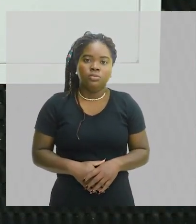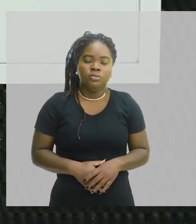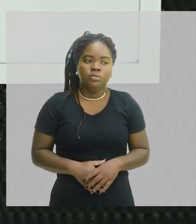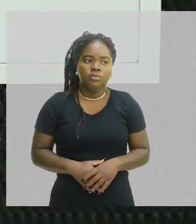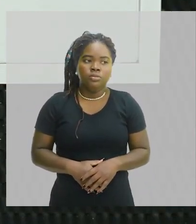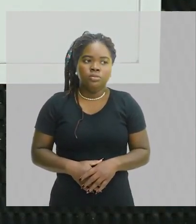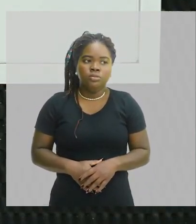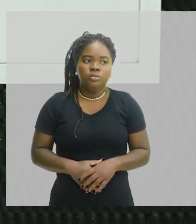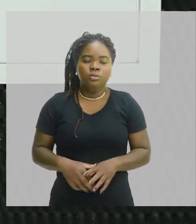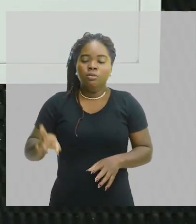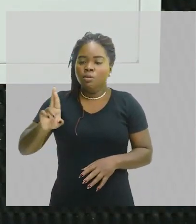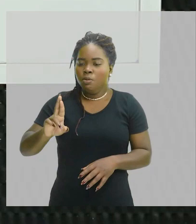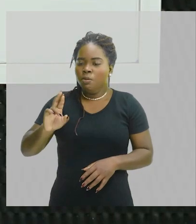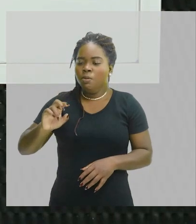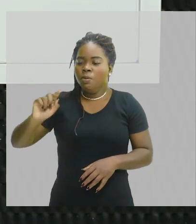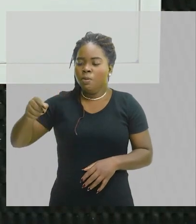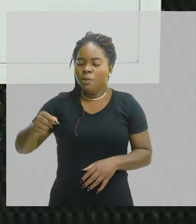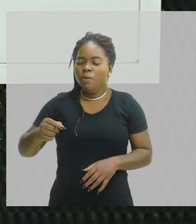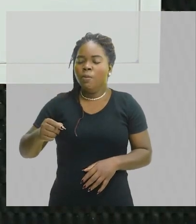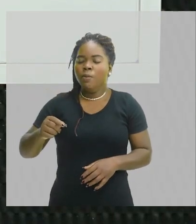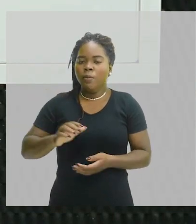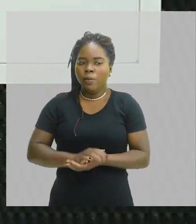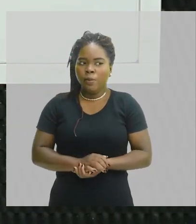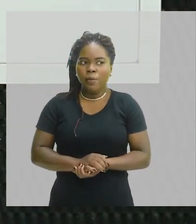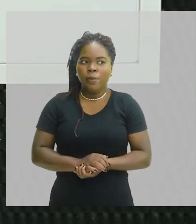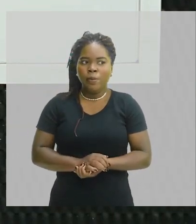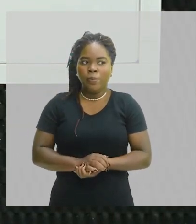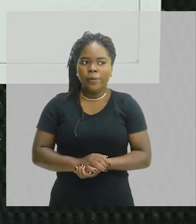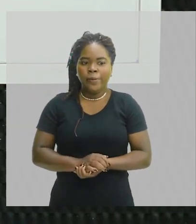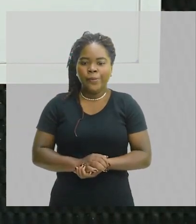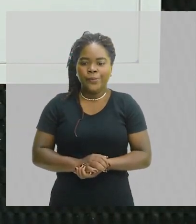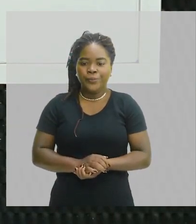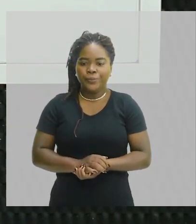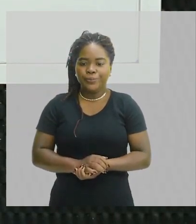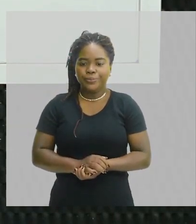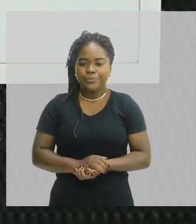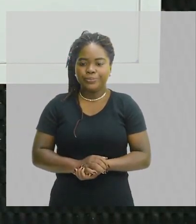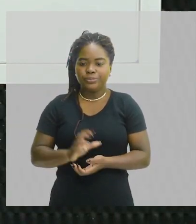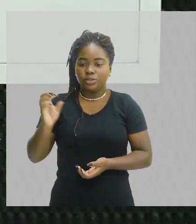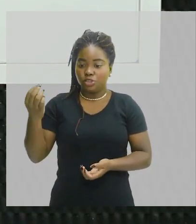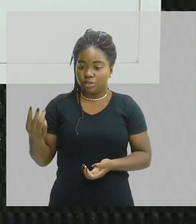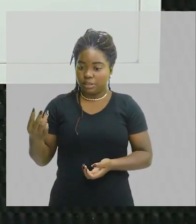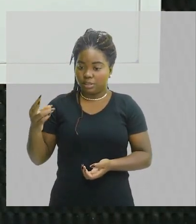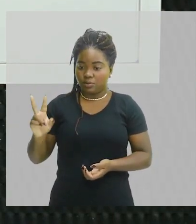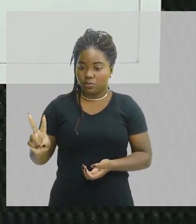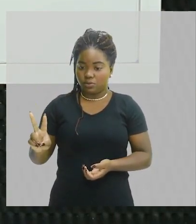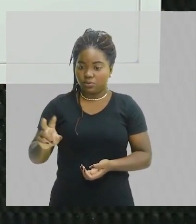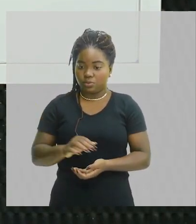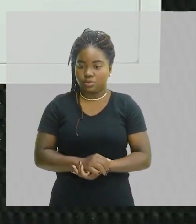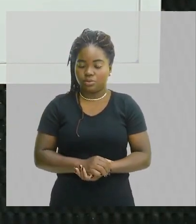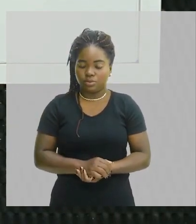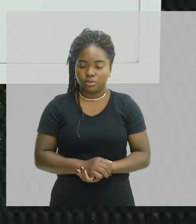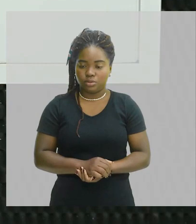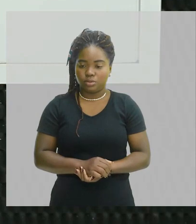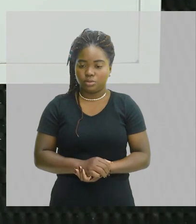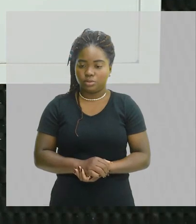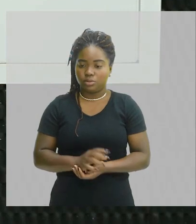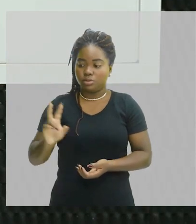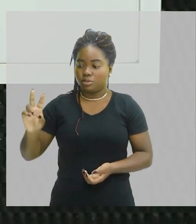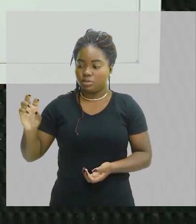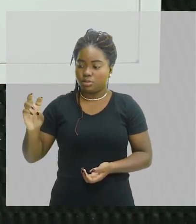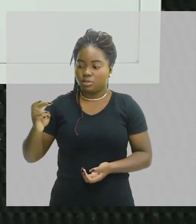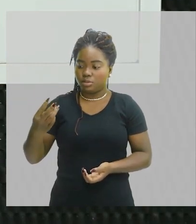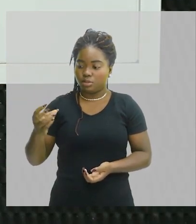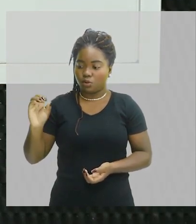e resistência interna de 3 volts, né? Quer dizer, de 3 ohm.